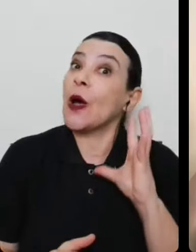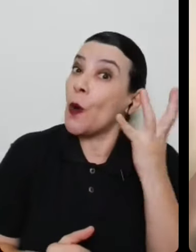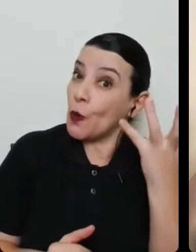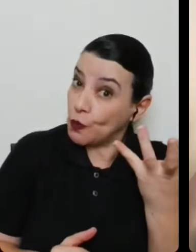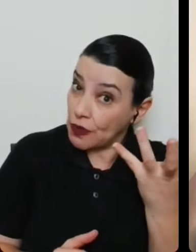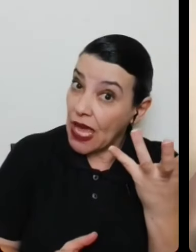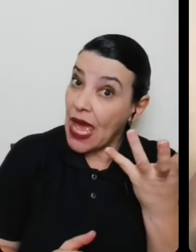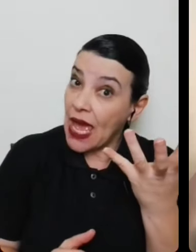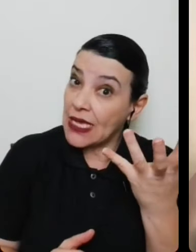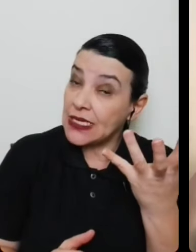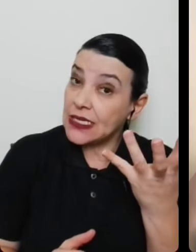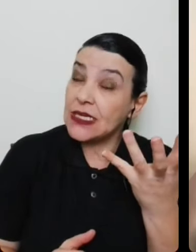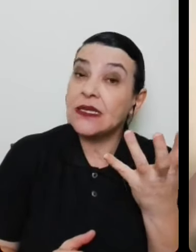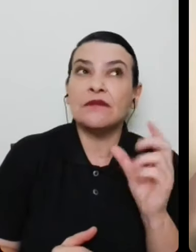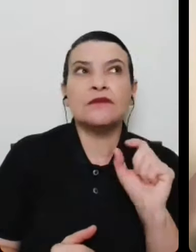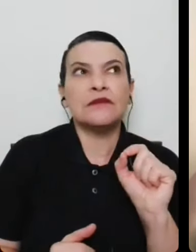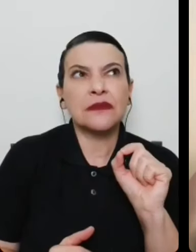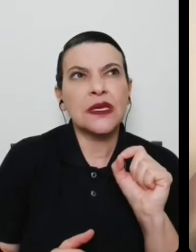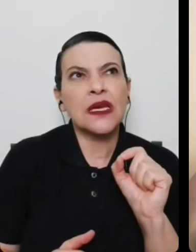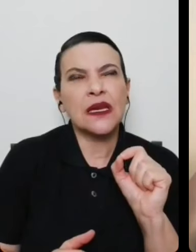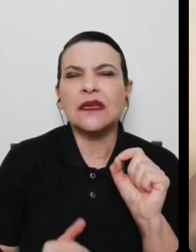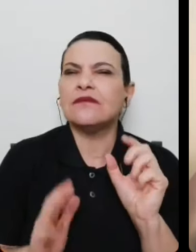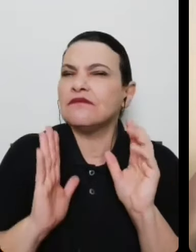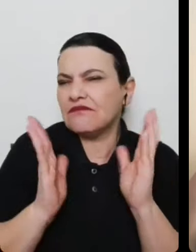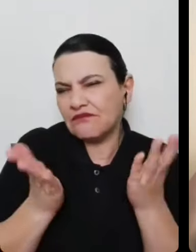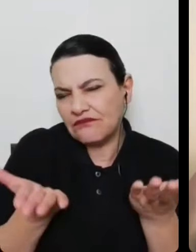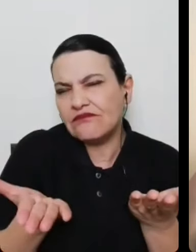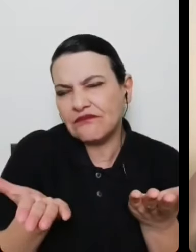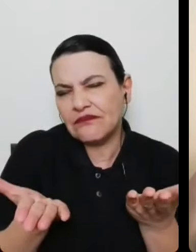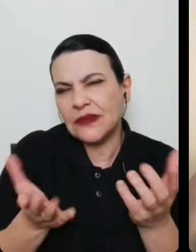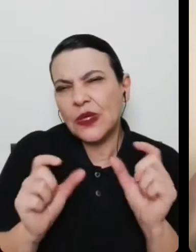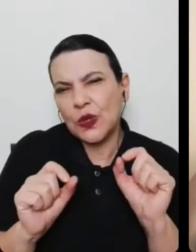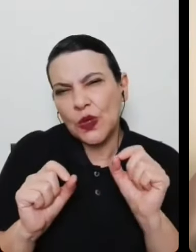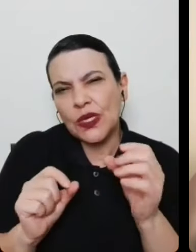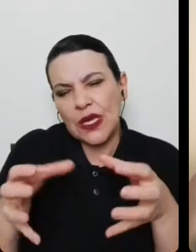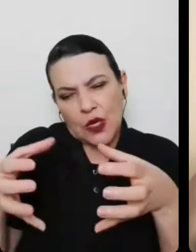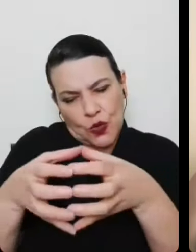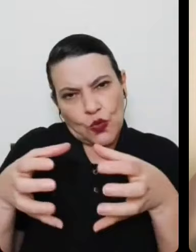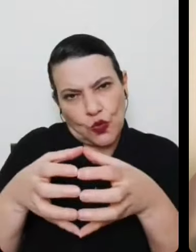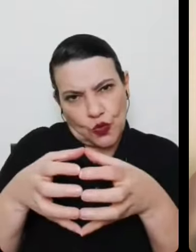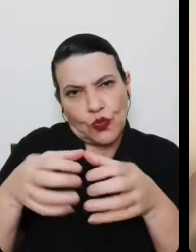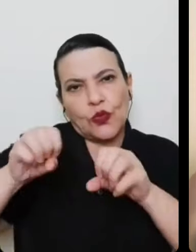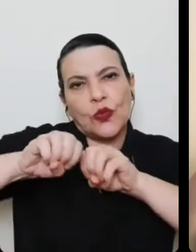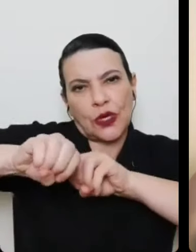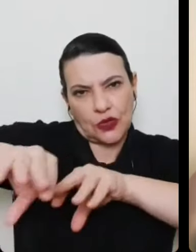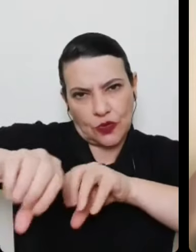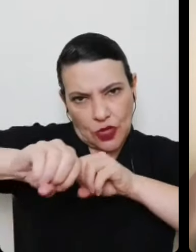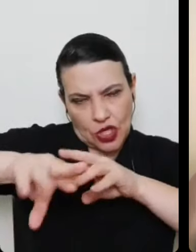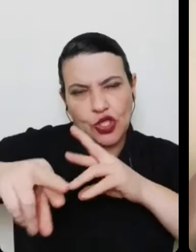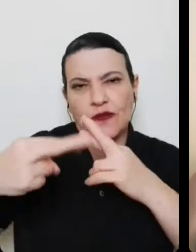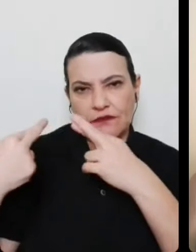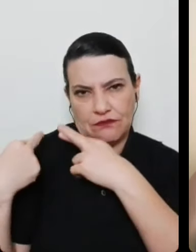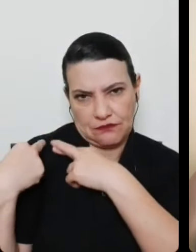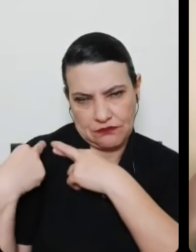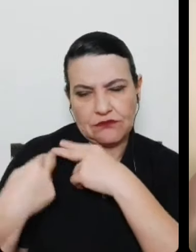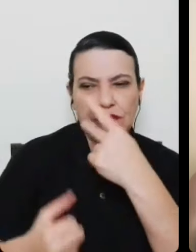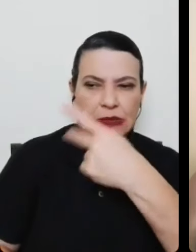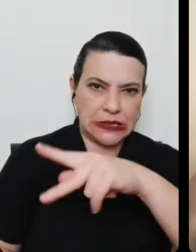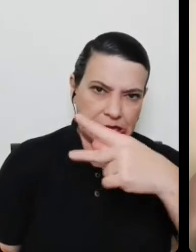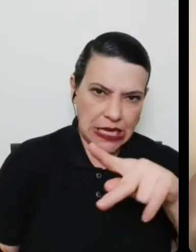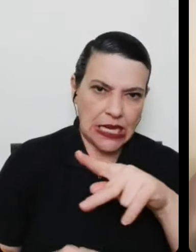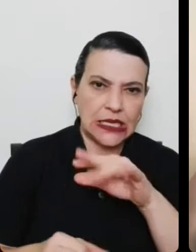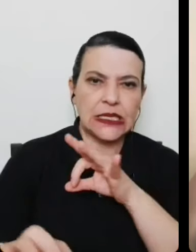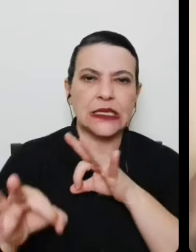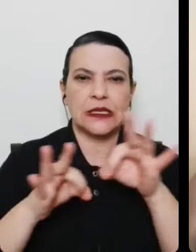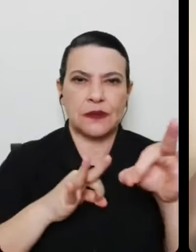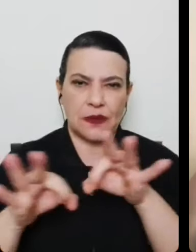parte... geralmente, essas coisas partem dos educativos, né? Núcleos de educação,